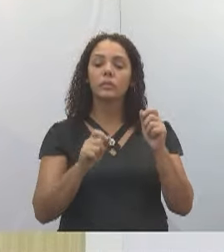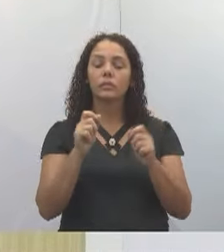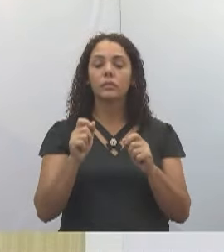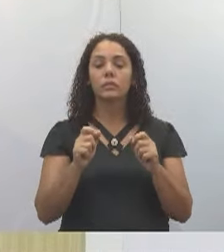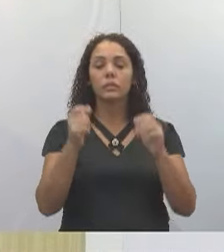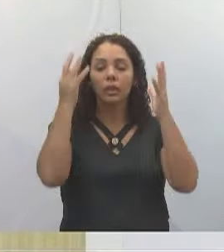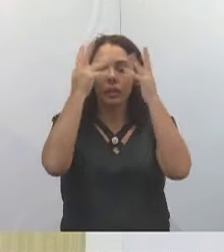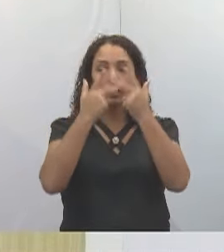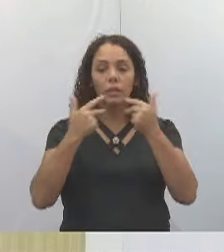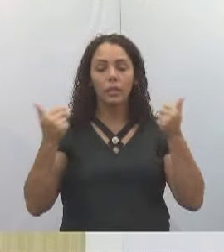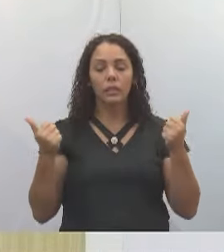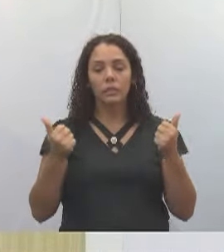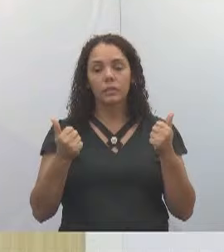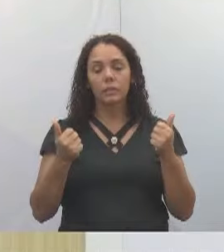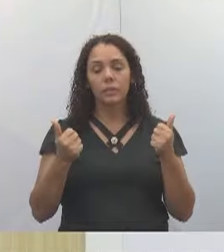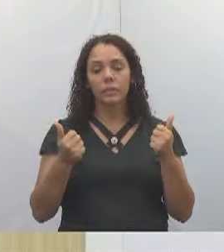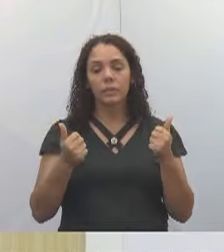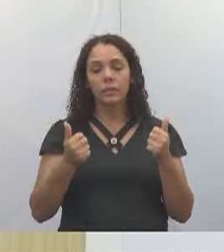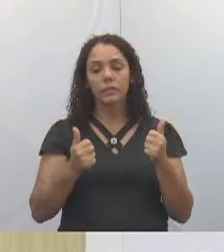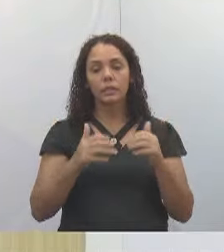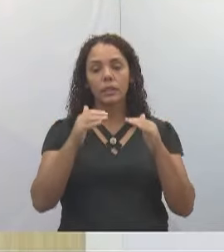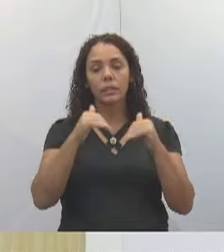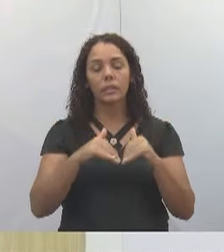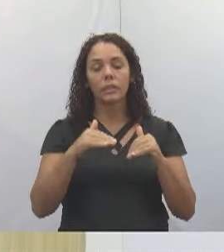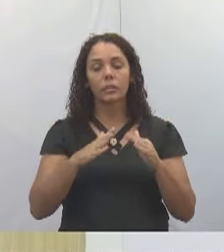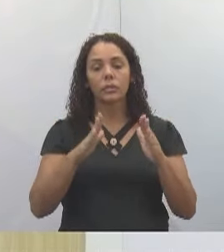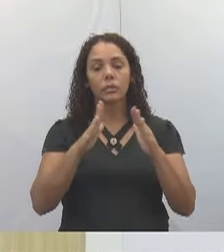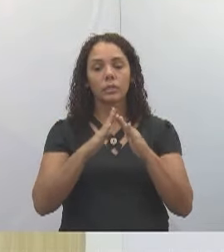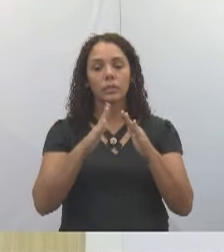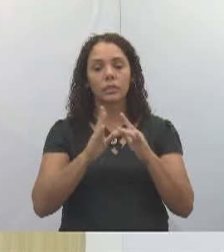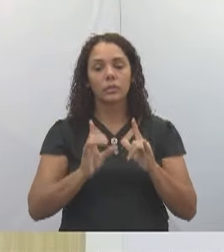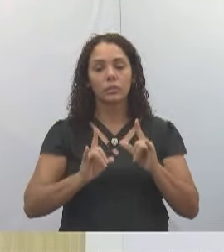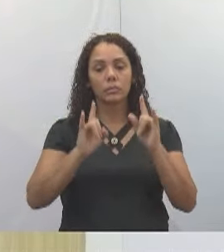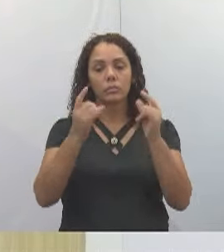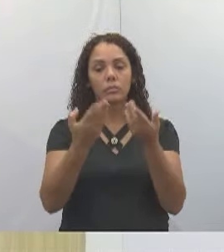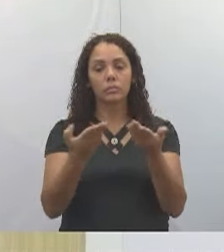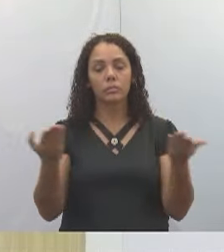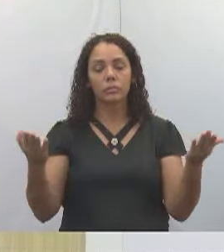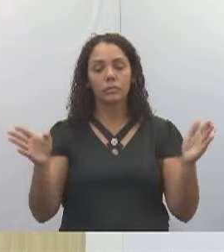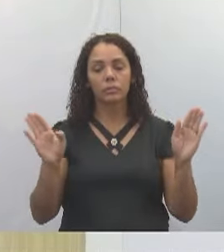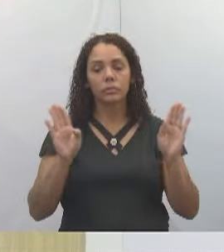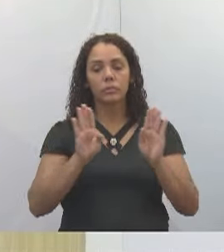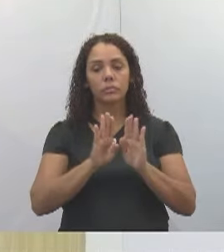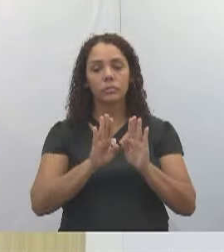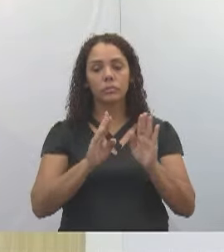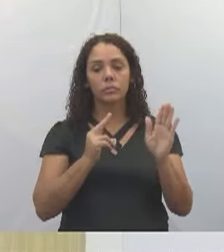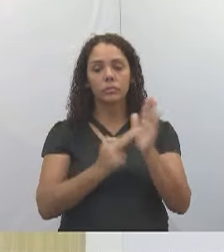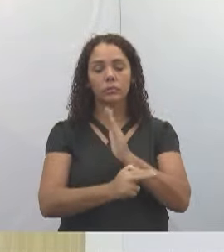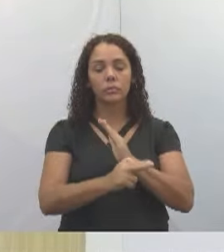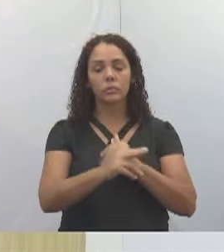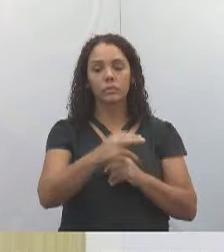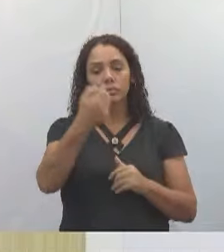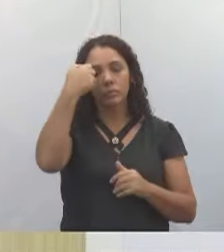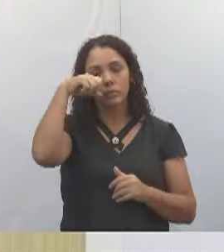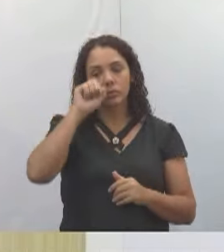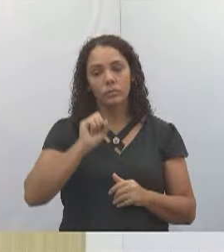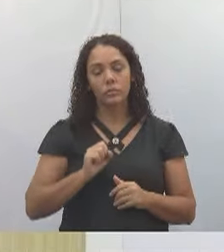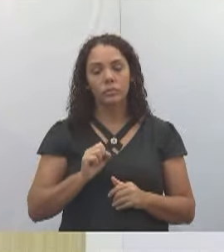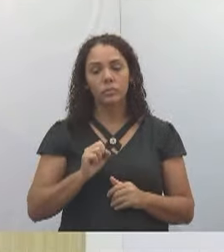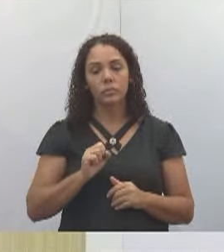de animais domésticos em condomínios, de autoria da vereadora Sônia Patas da Amizade. O veto